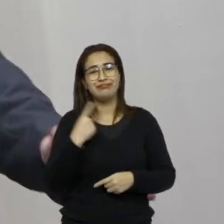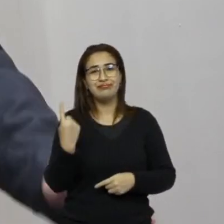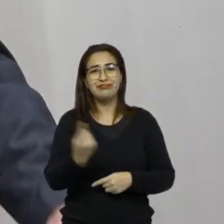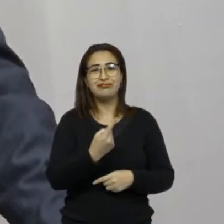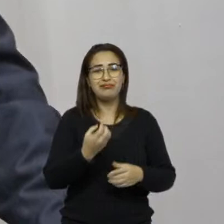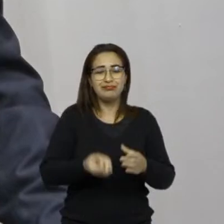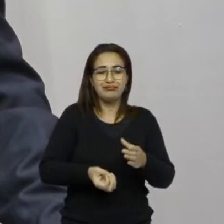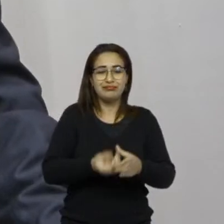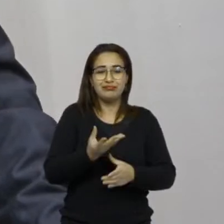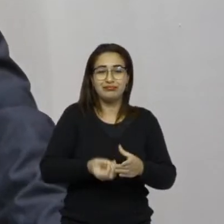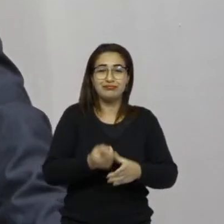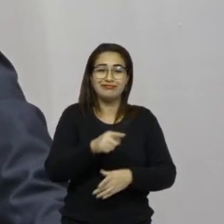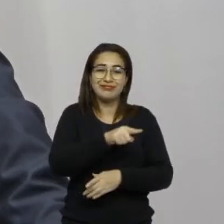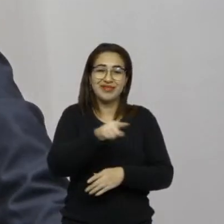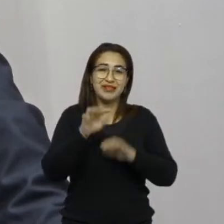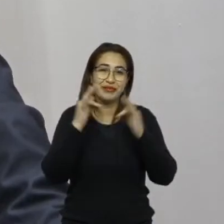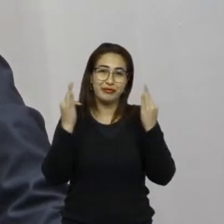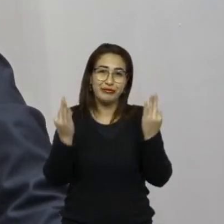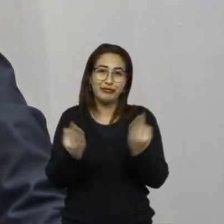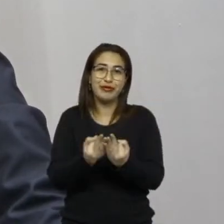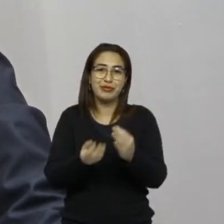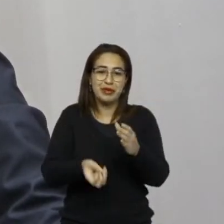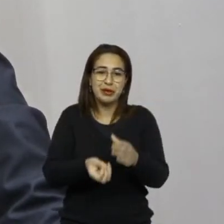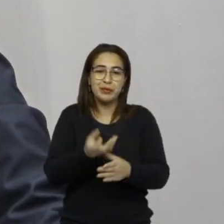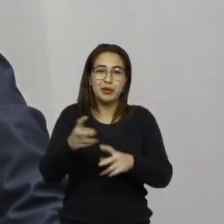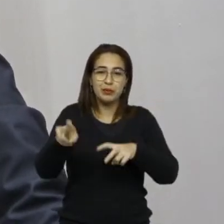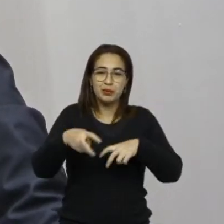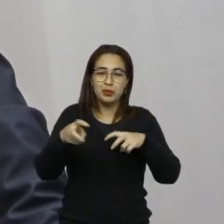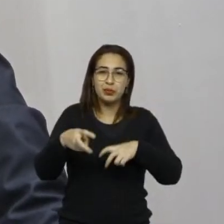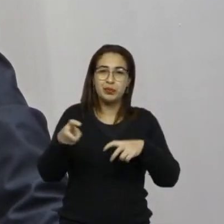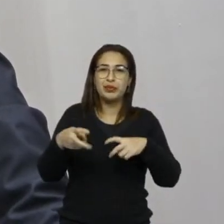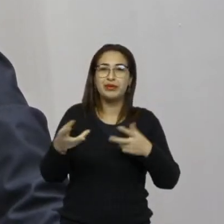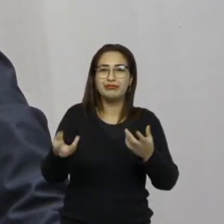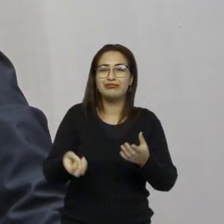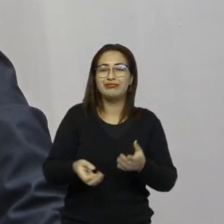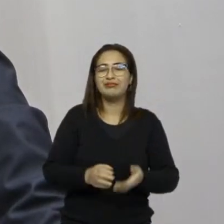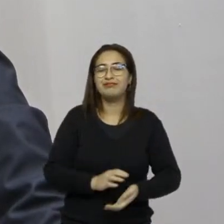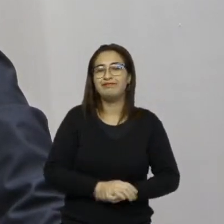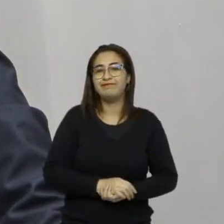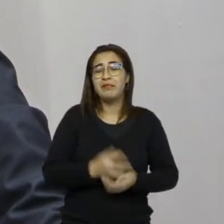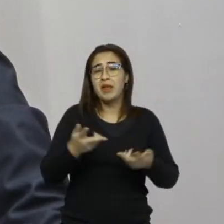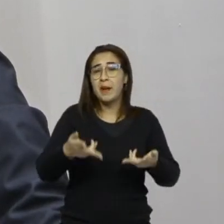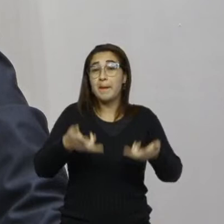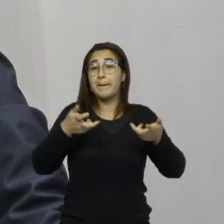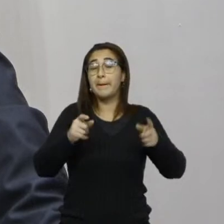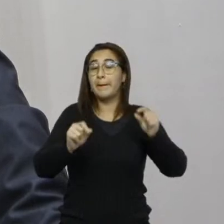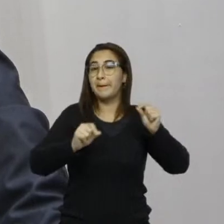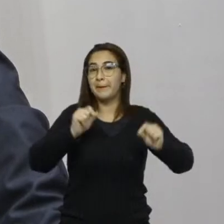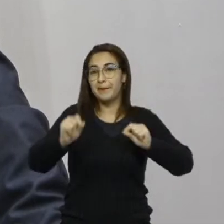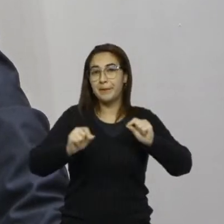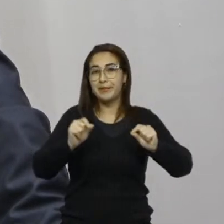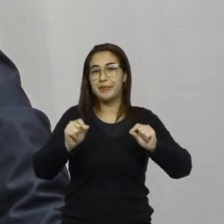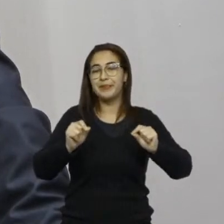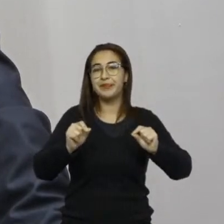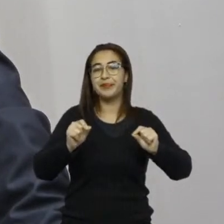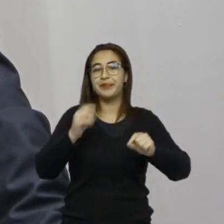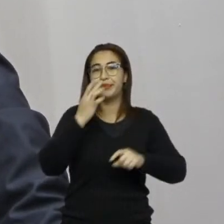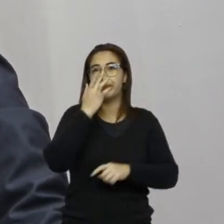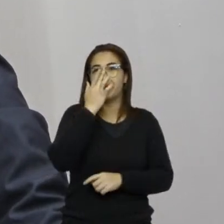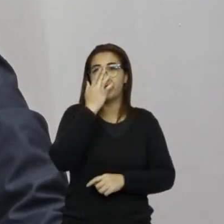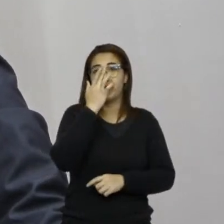produtores familiares. Nós percebemos que, ao mesmo tempo